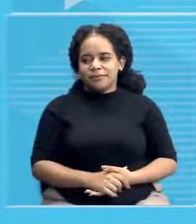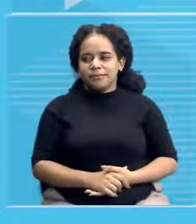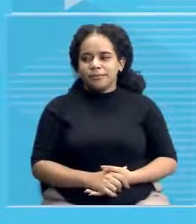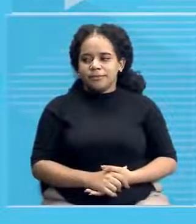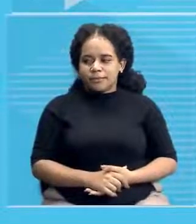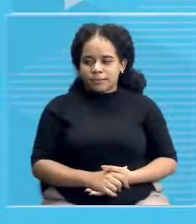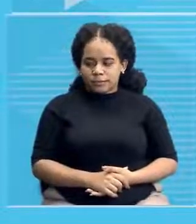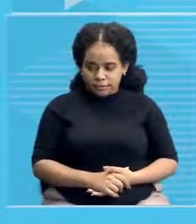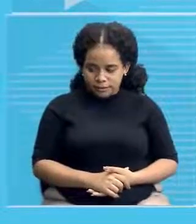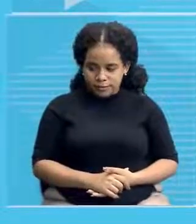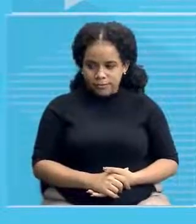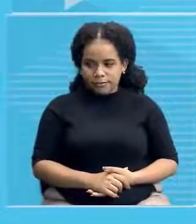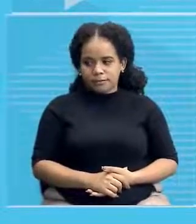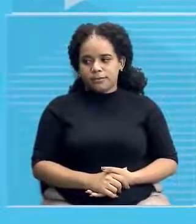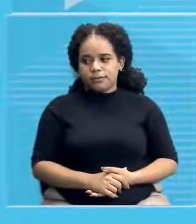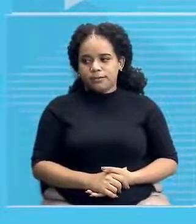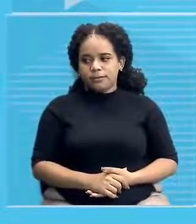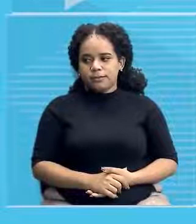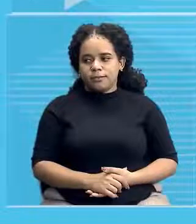Olha,